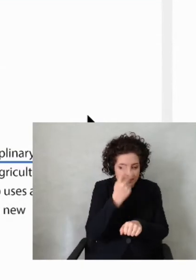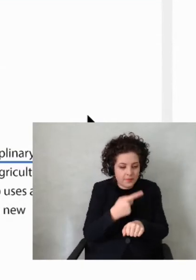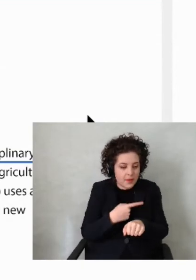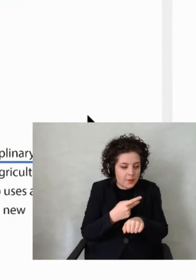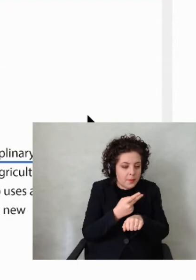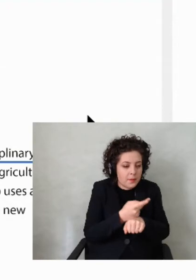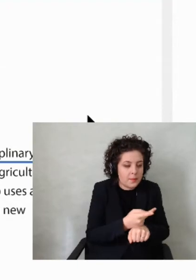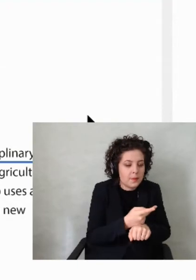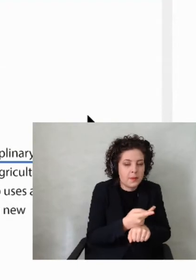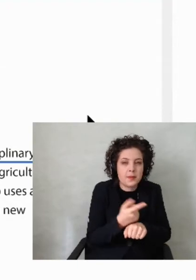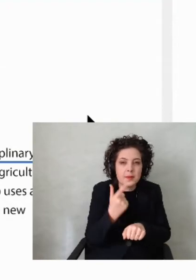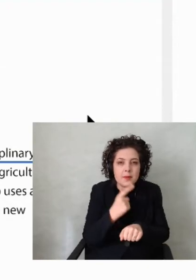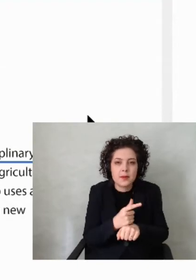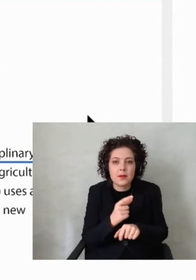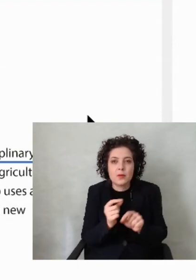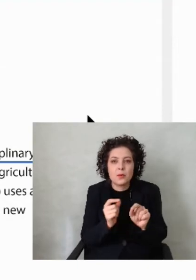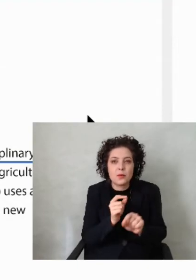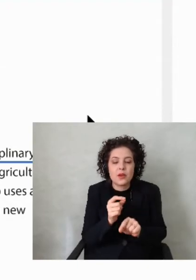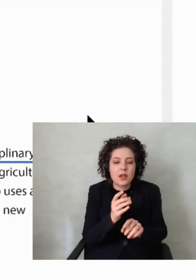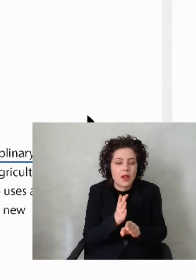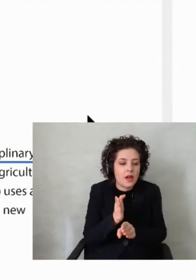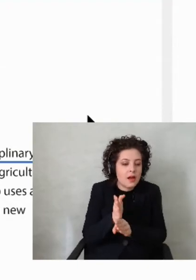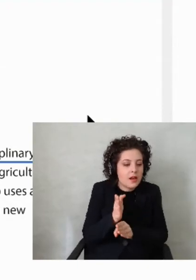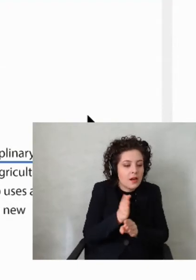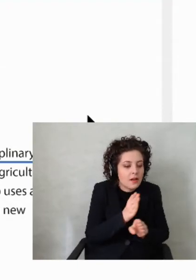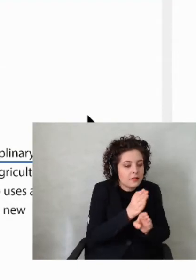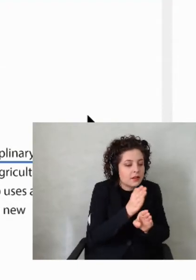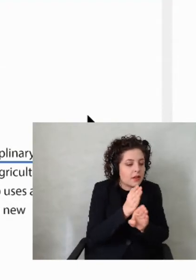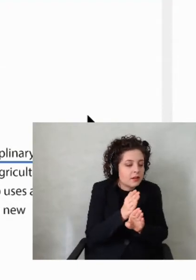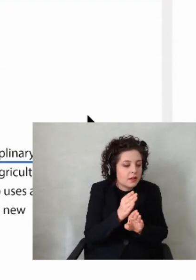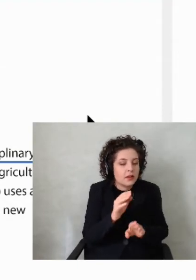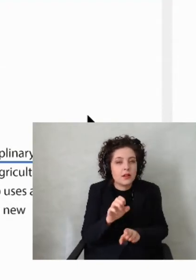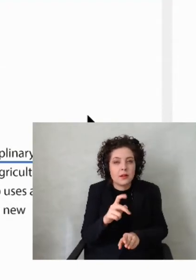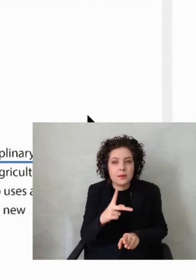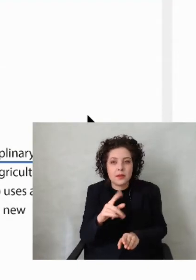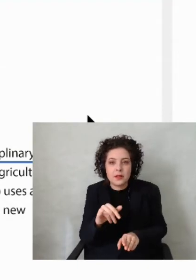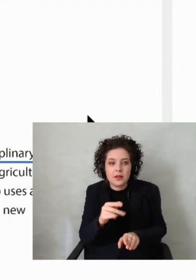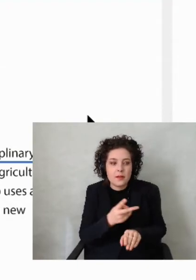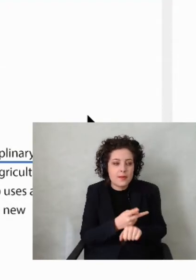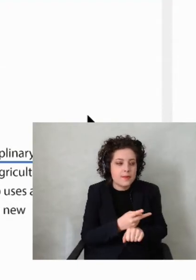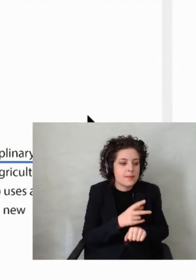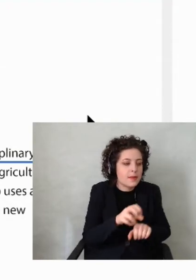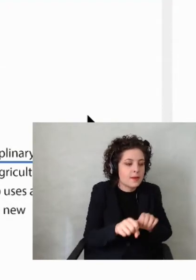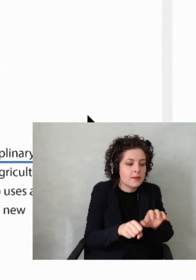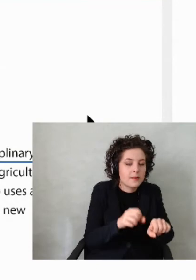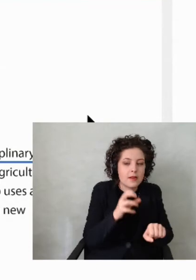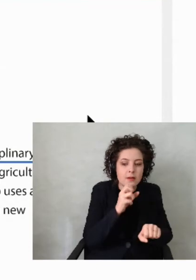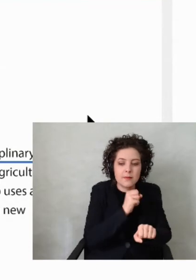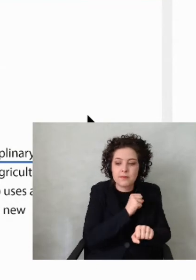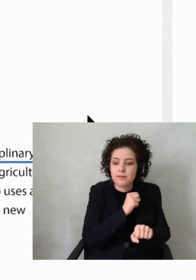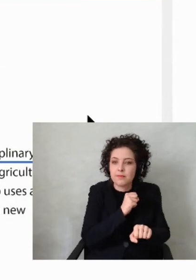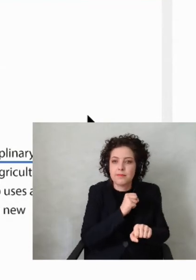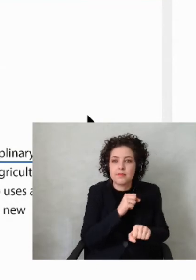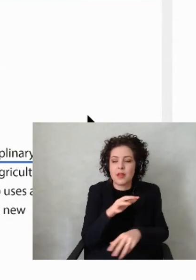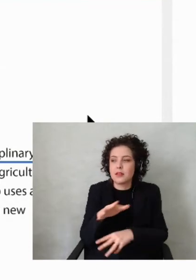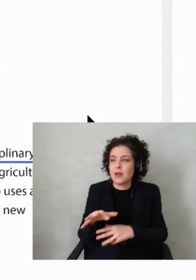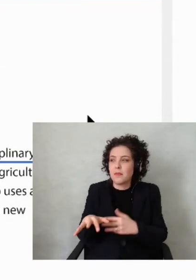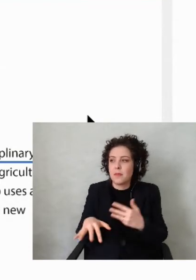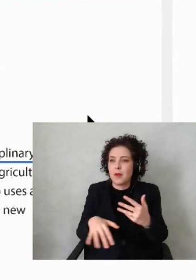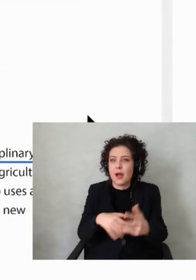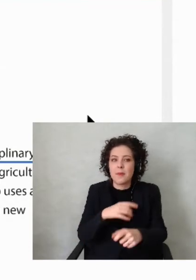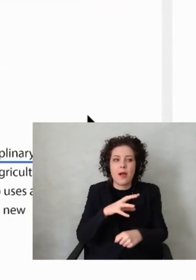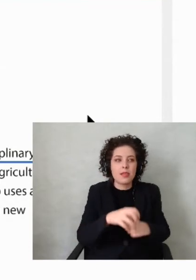a plataformas diagnósticas, a EPIs, Então, houve uma resposta desorganizada que, num primeiro